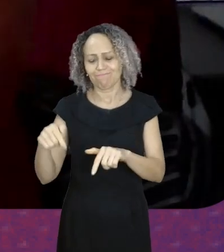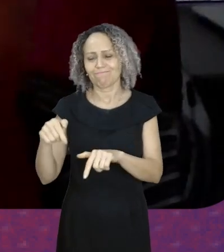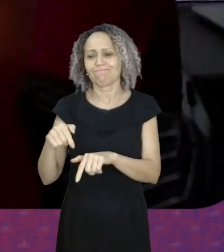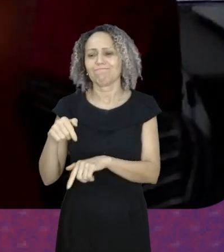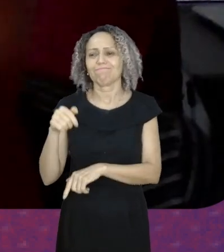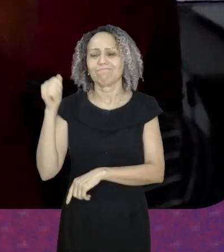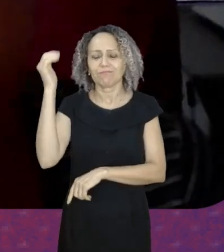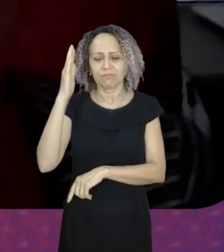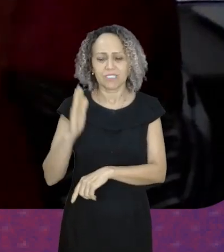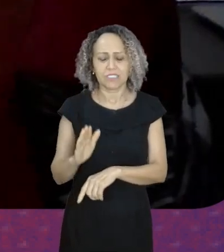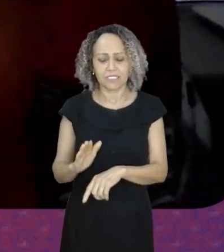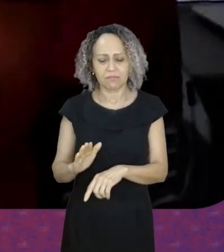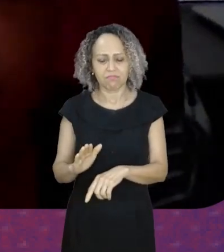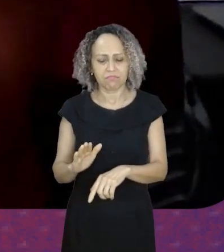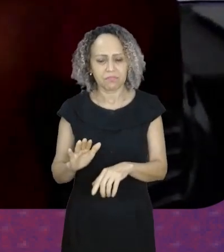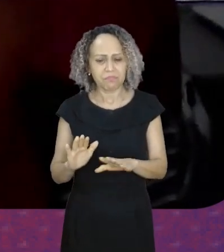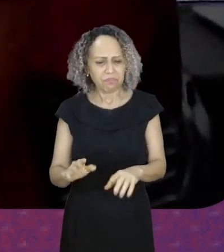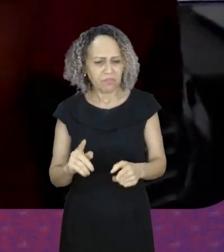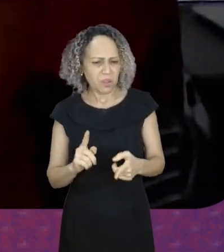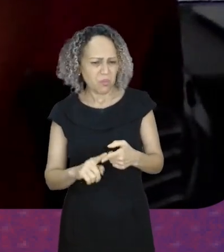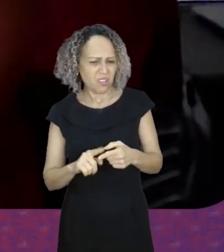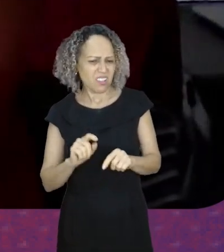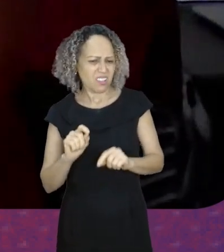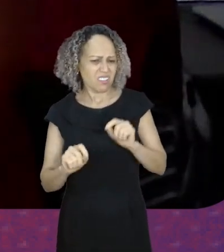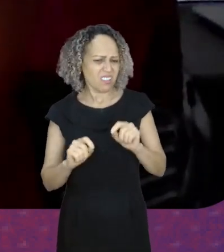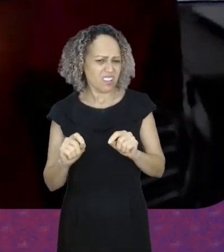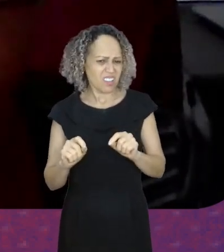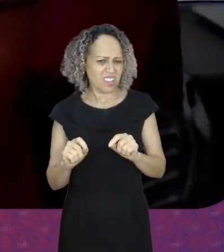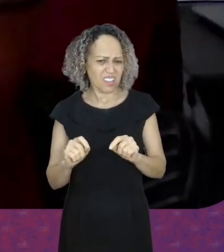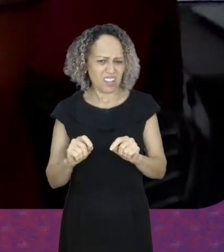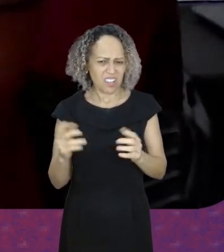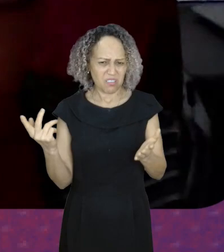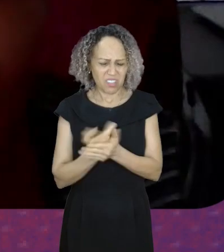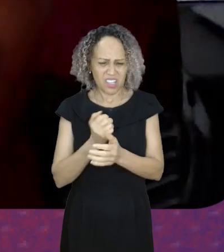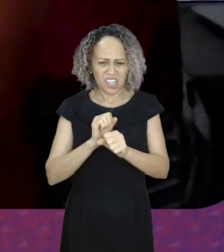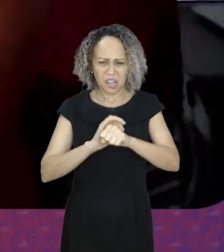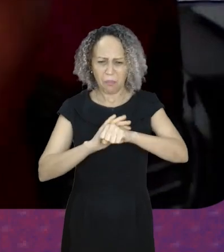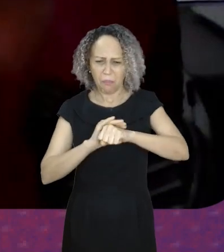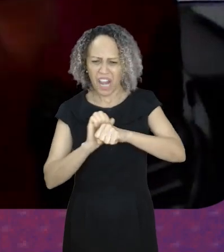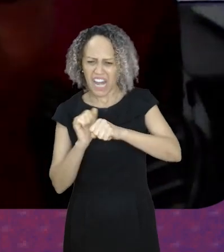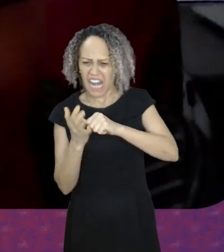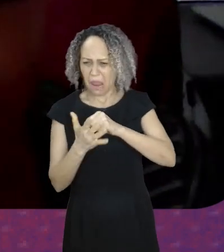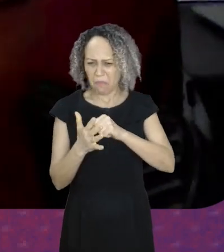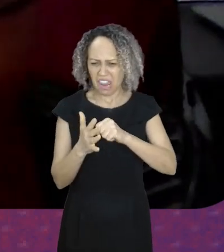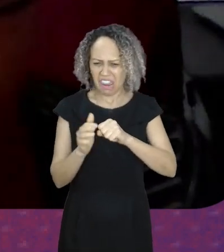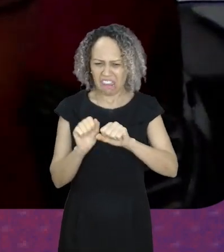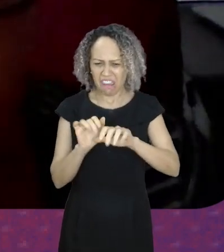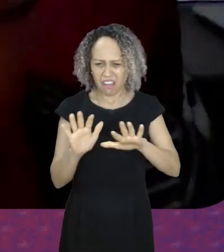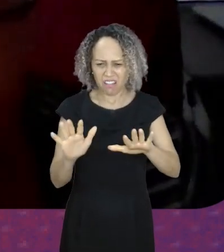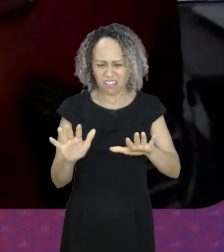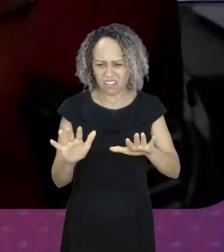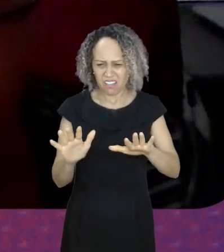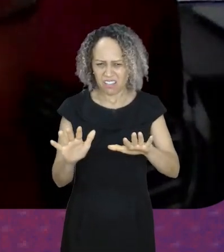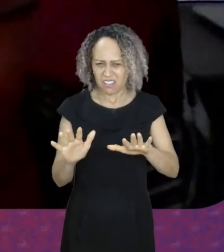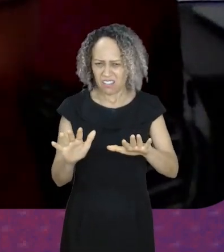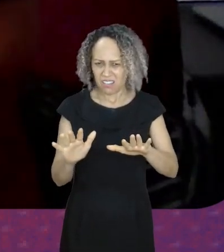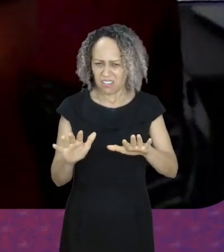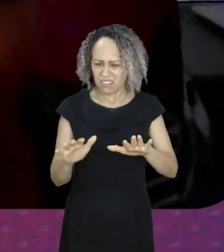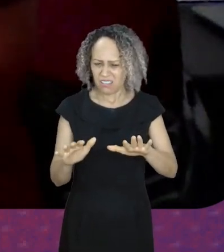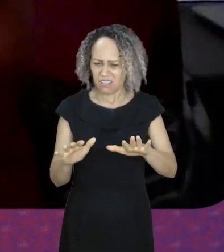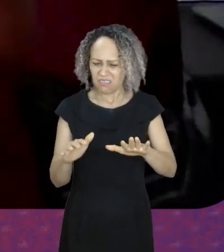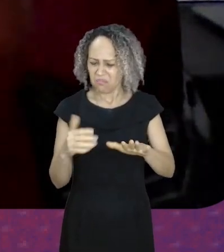Não só porque estamos vivendo um momento pandêmico que alheio à nossa vontade,